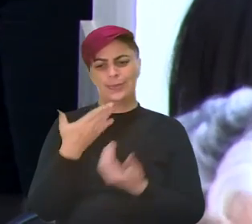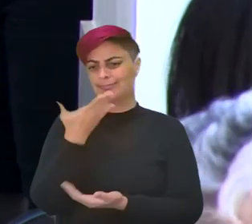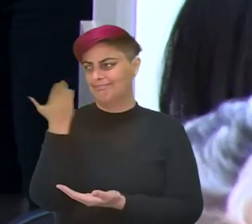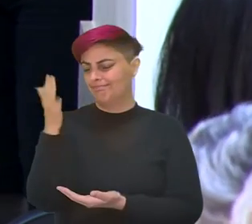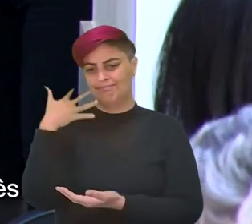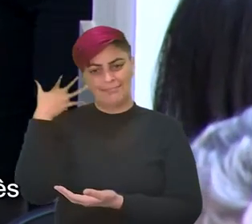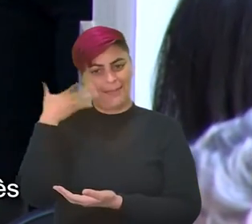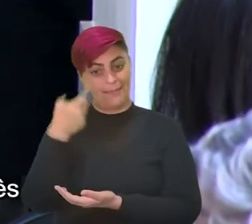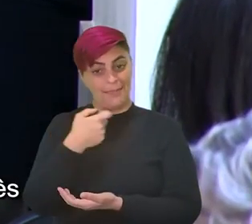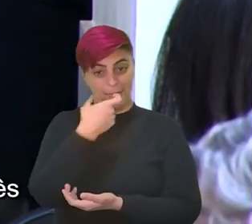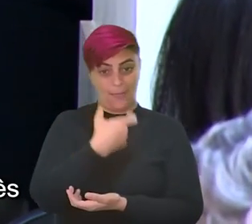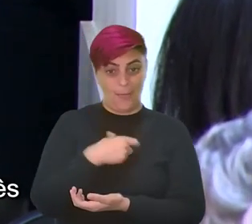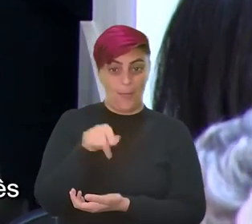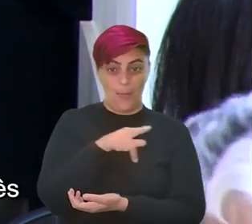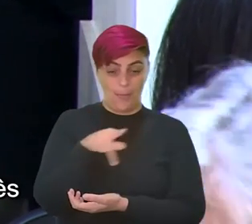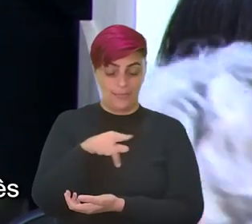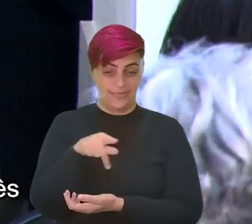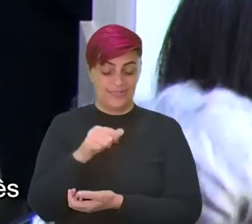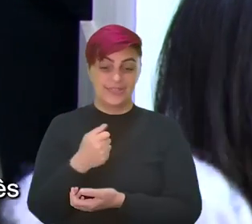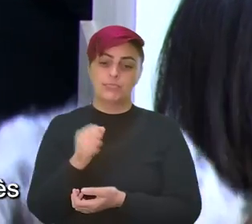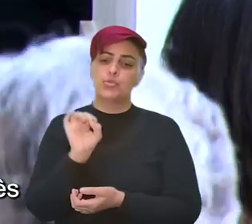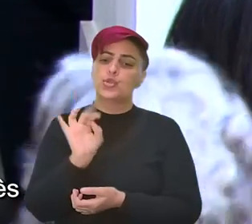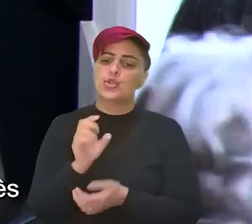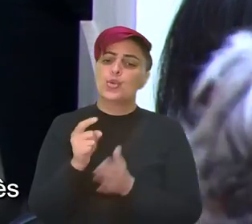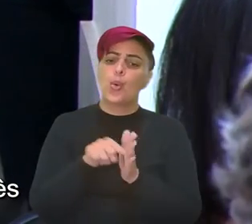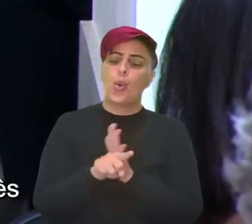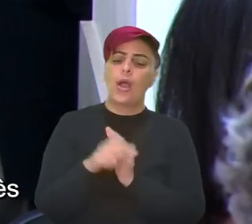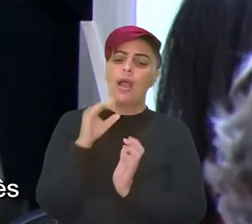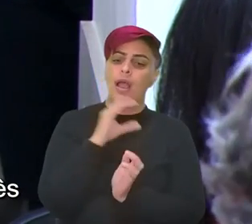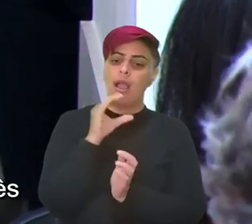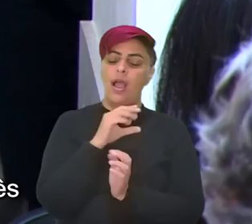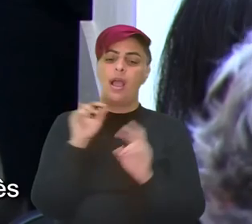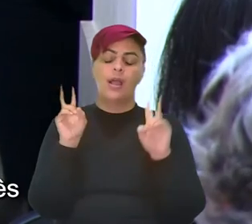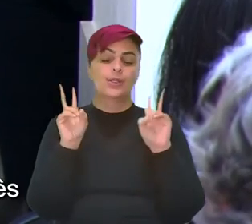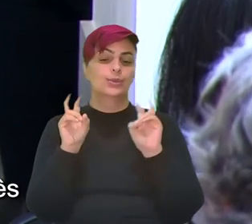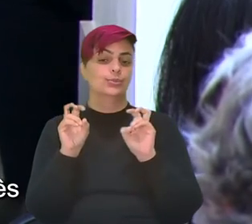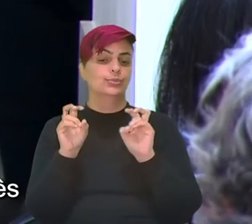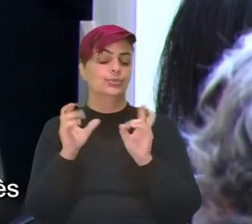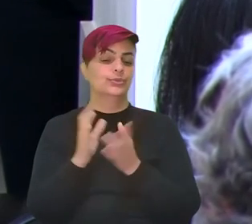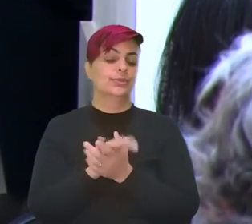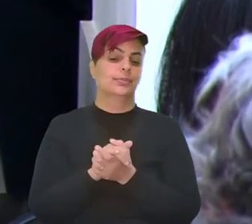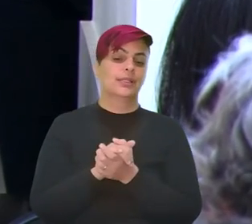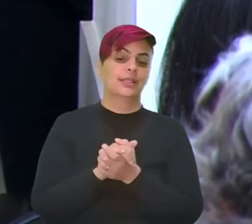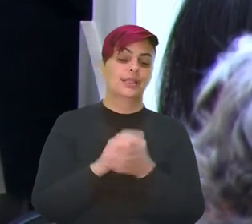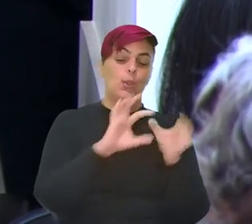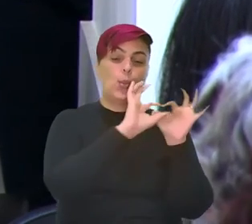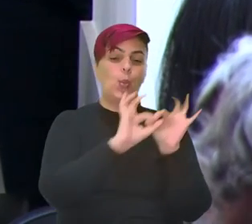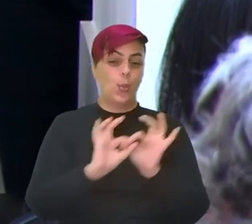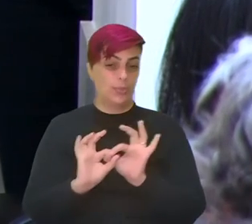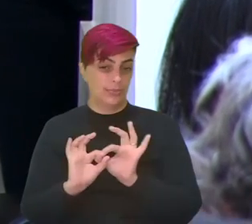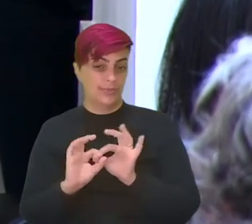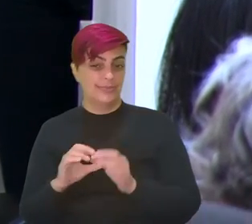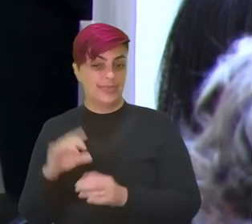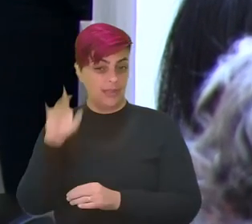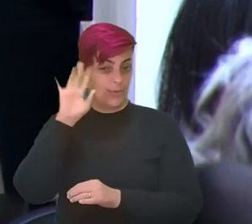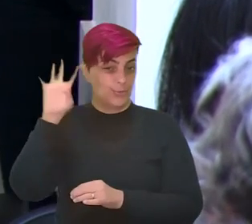comentários. Sou professora da Unicamp e queria só fazer uma pergunta rápida sobre... Então, vocês falaram, né, desse contexto